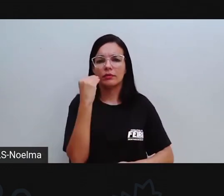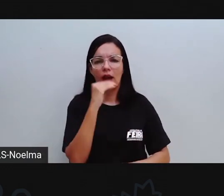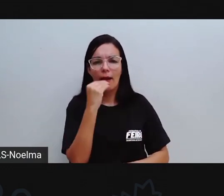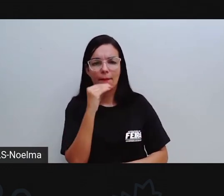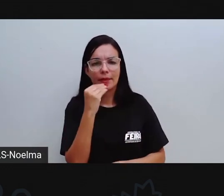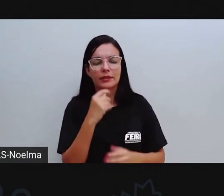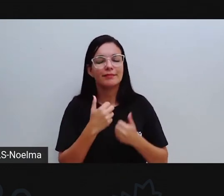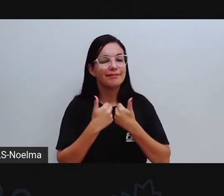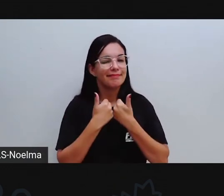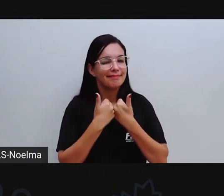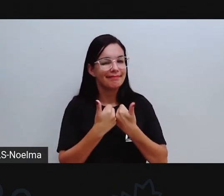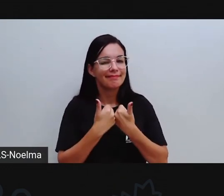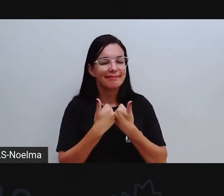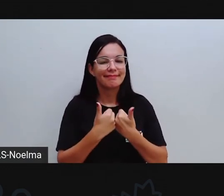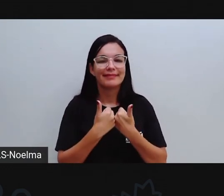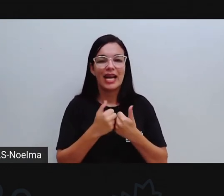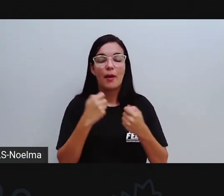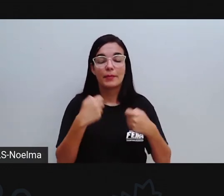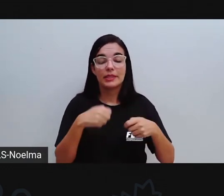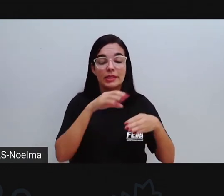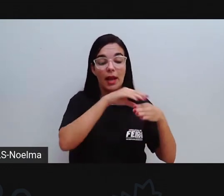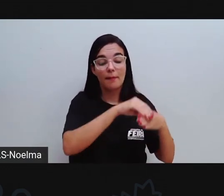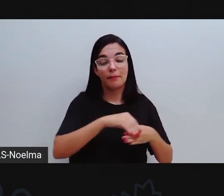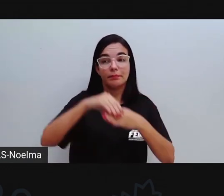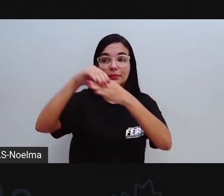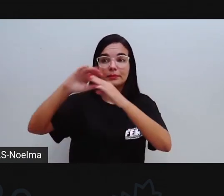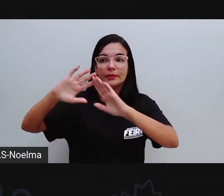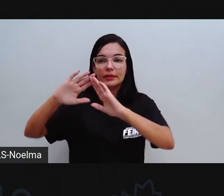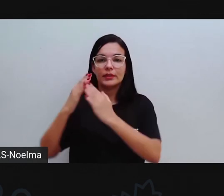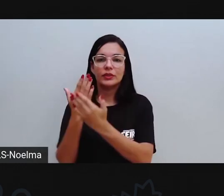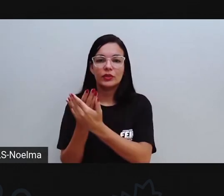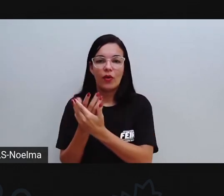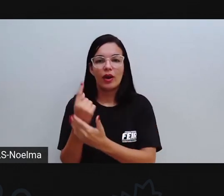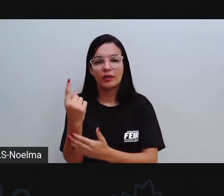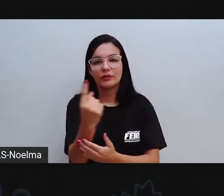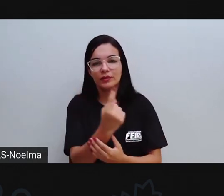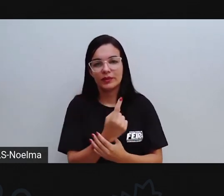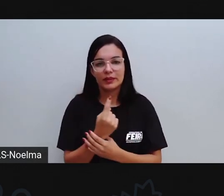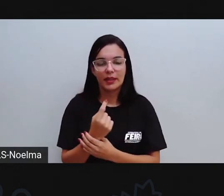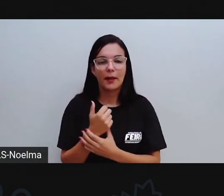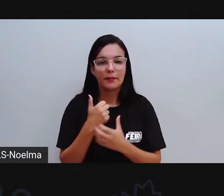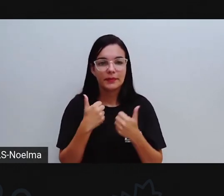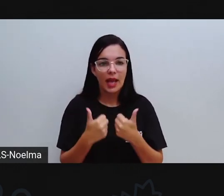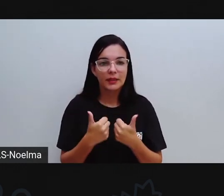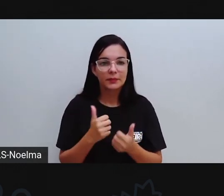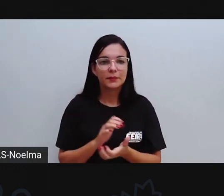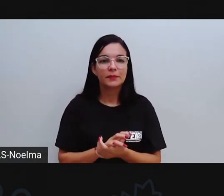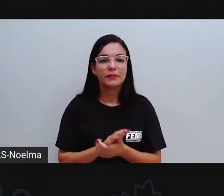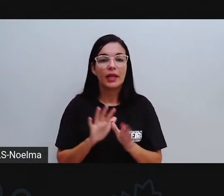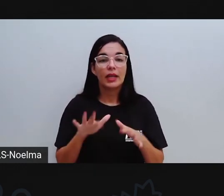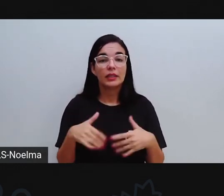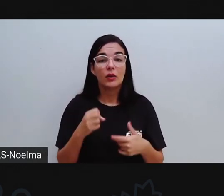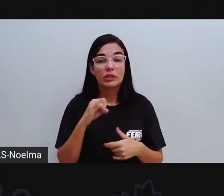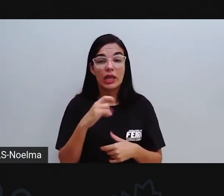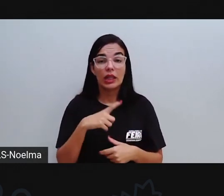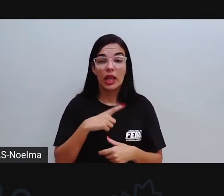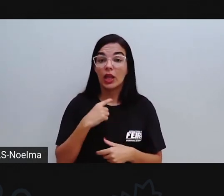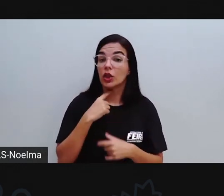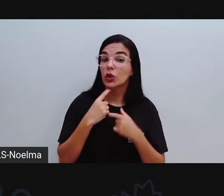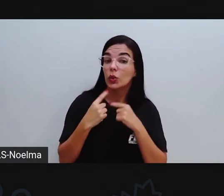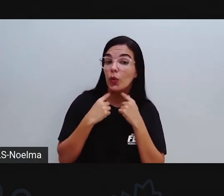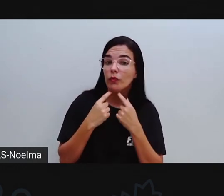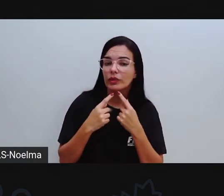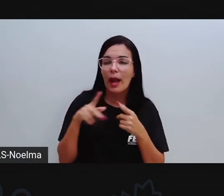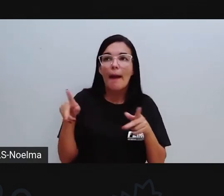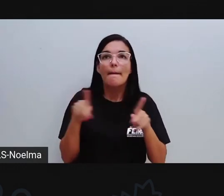que essas atividades deverão ser devolvidas às escolas de vocês, certo? Sentiu alguma dúvida?